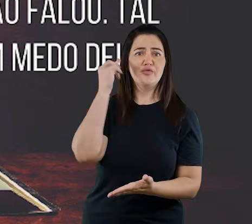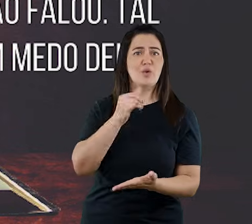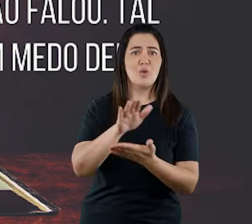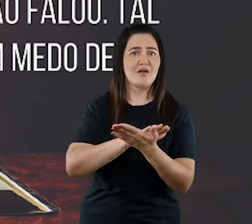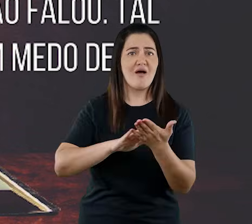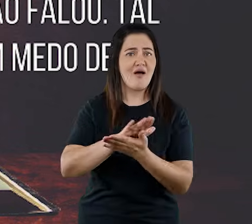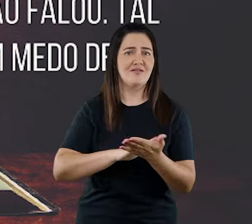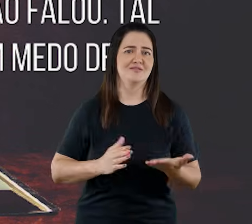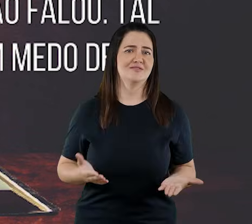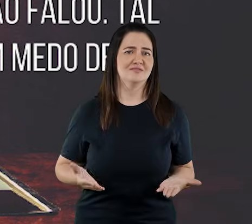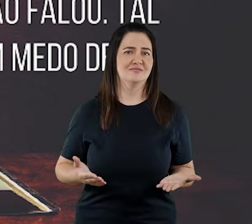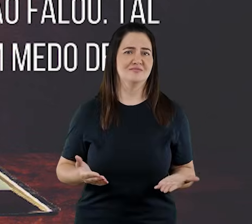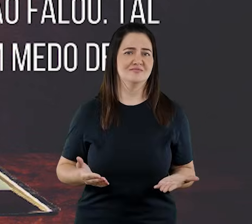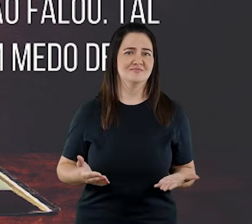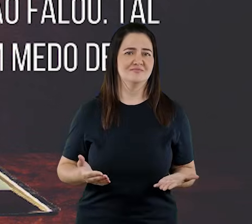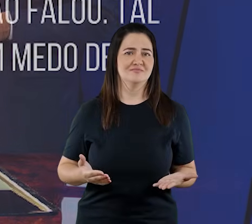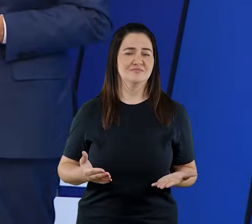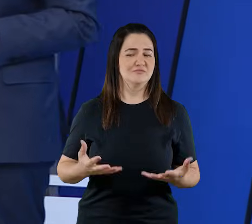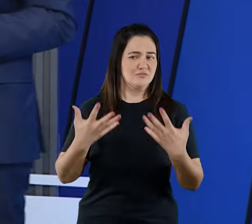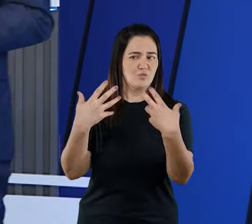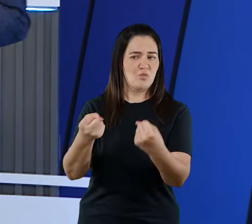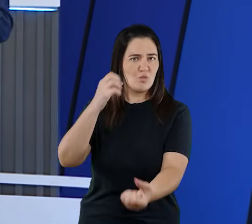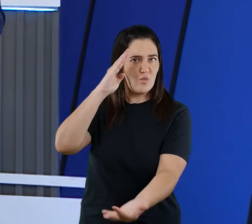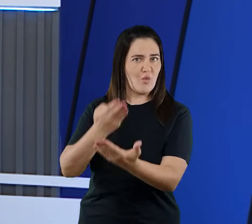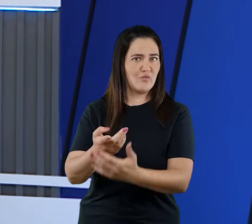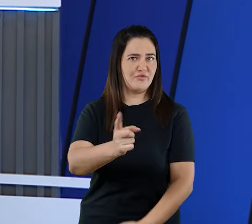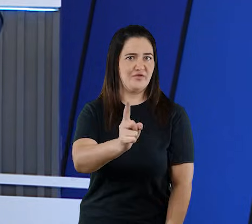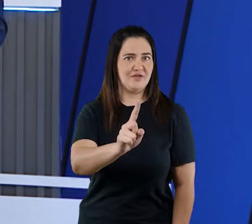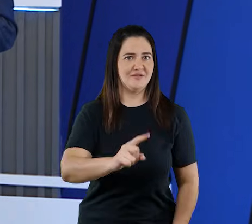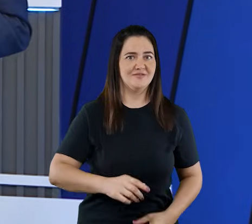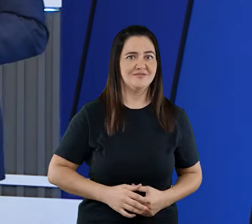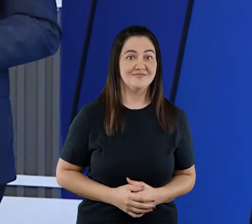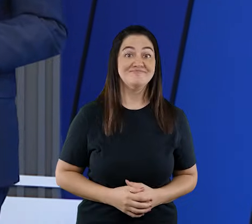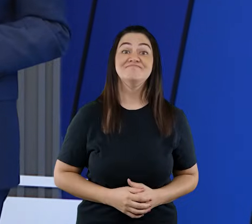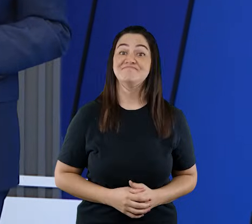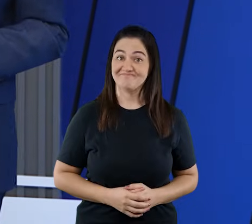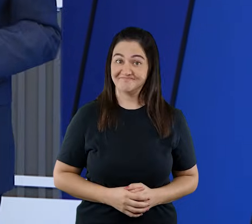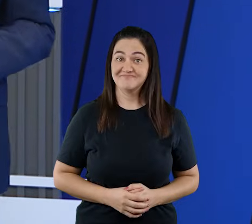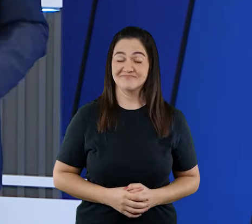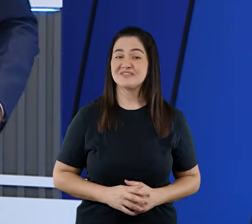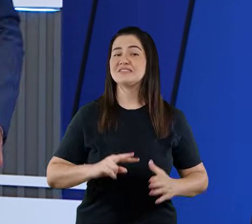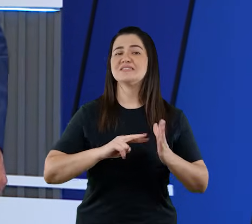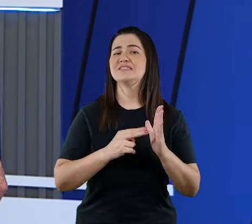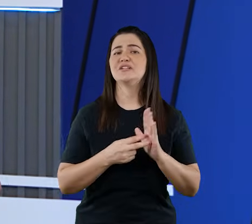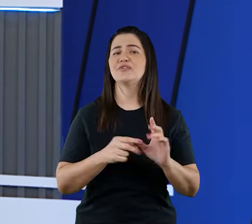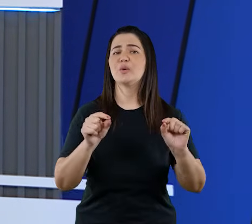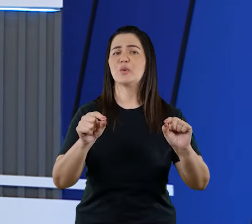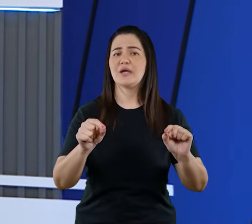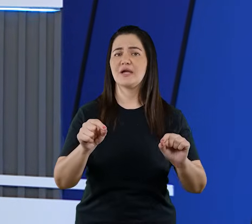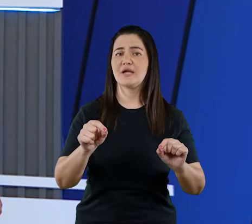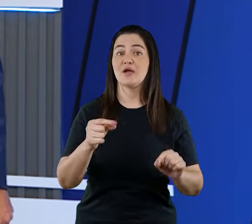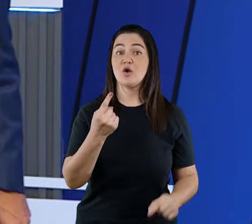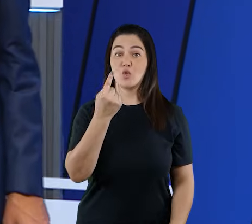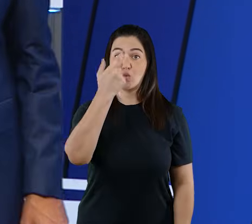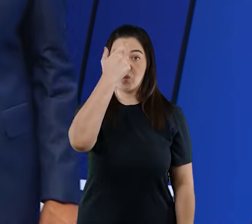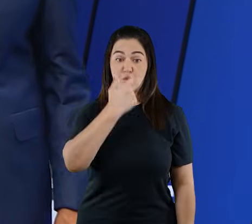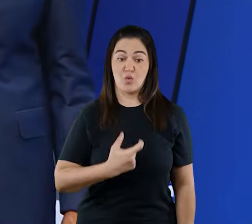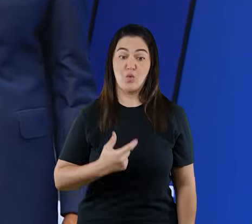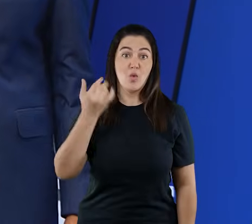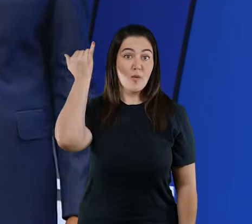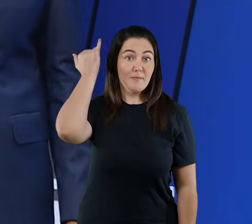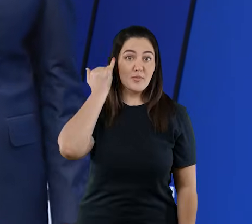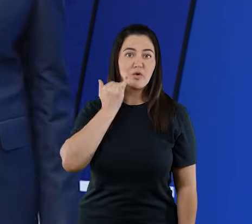presunção. Não tenham medo dele. O que a Bíblia está dizendo é que um